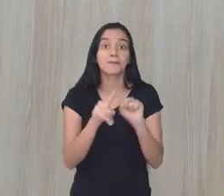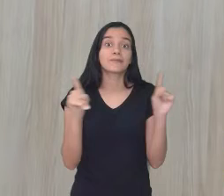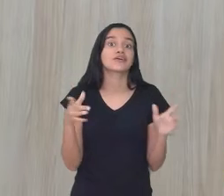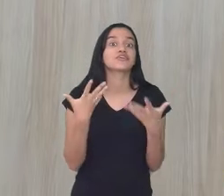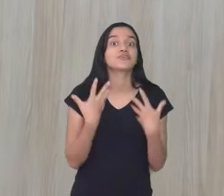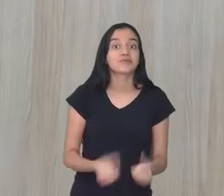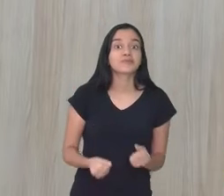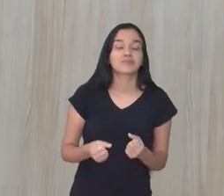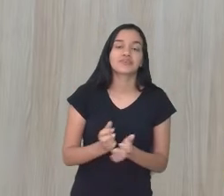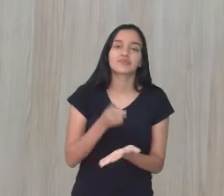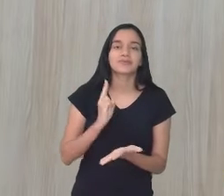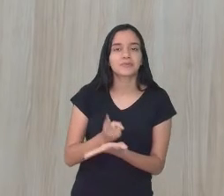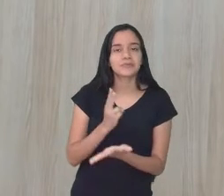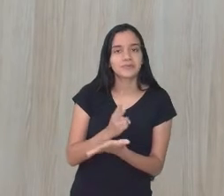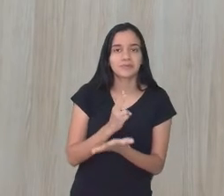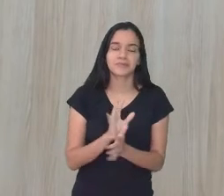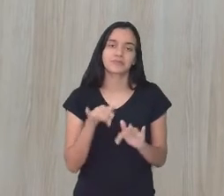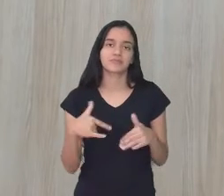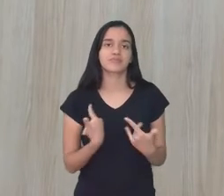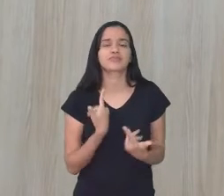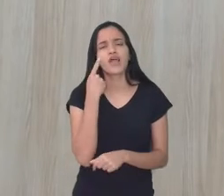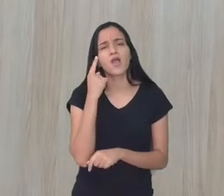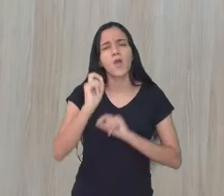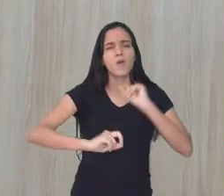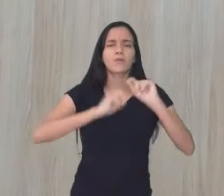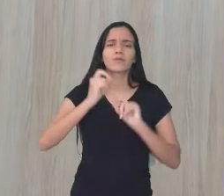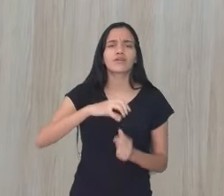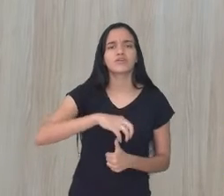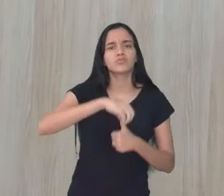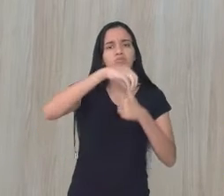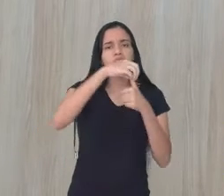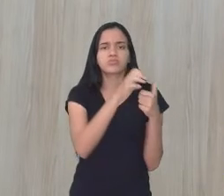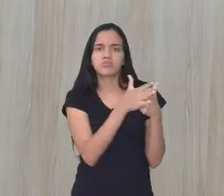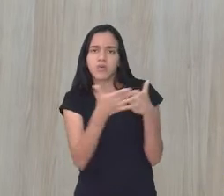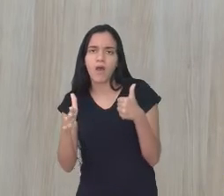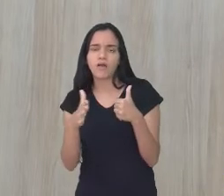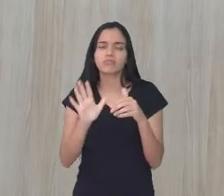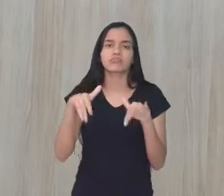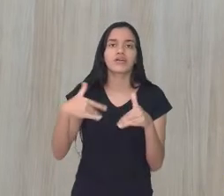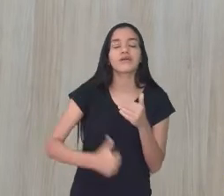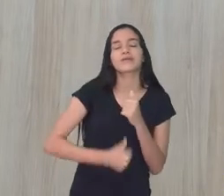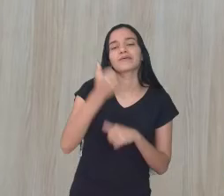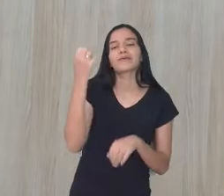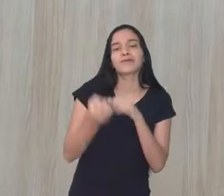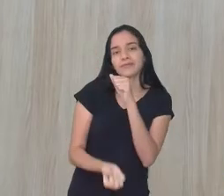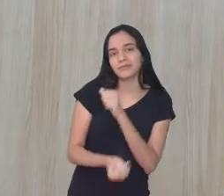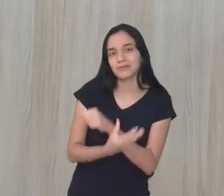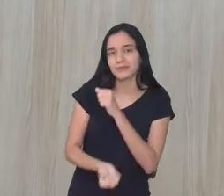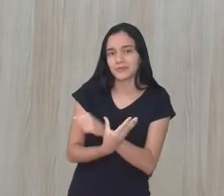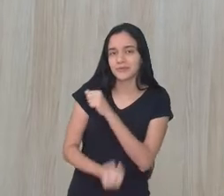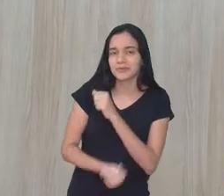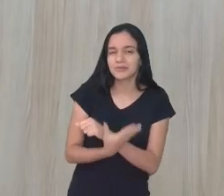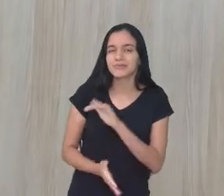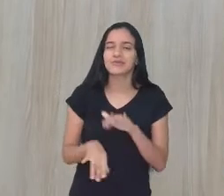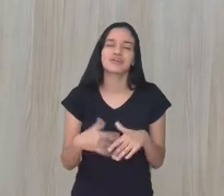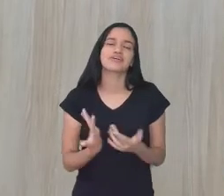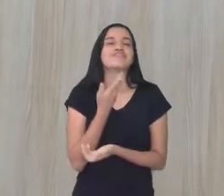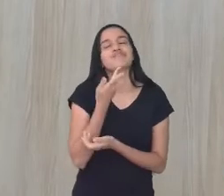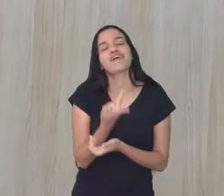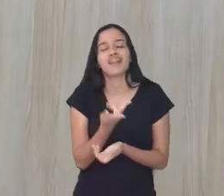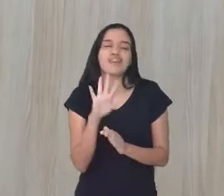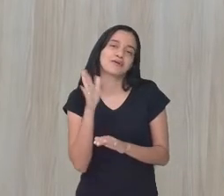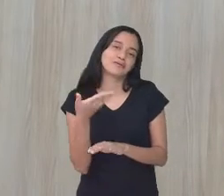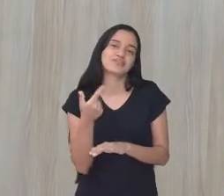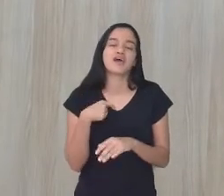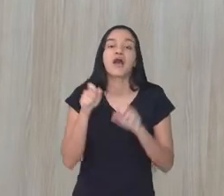embora aqui para o tema da nossa aula, né? Que é primeiro reinado. Professora Vivi já deu um spoiler ali, já se adiantou, né? Falando